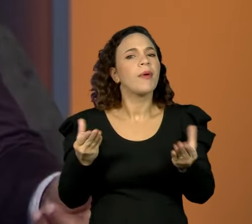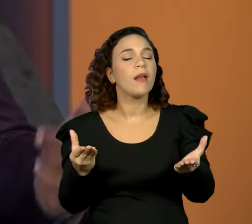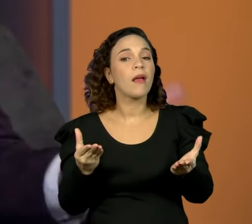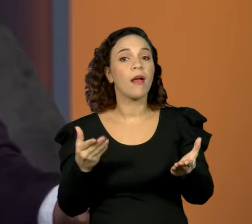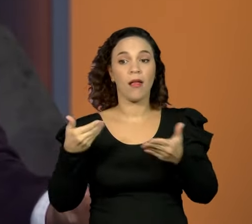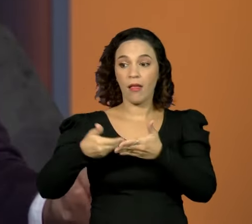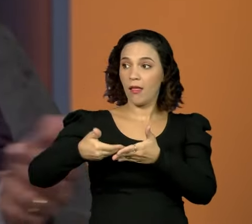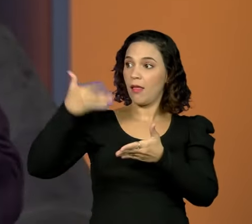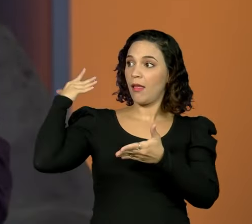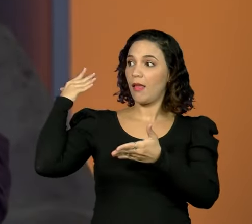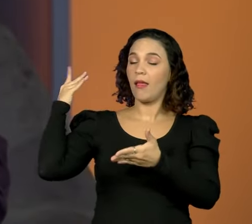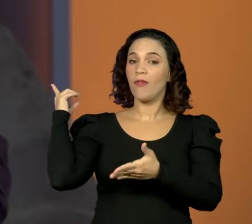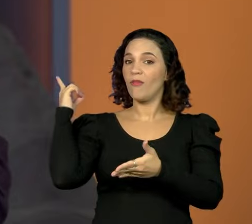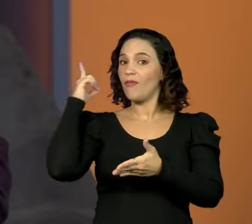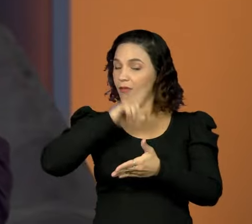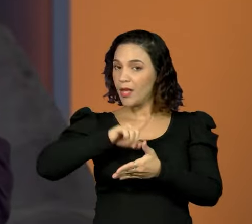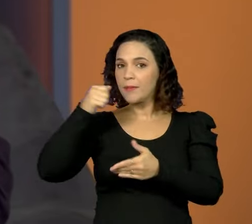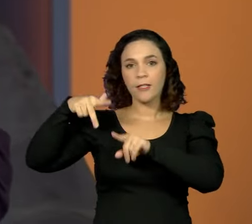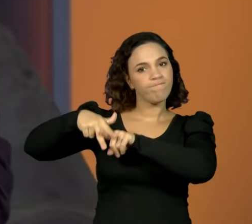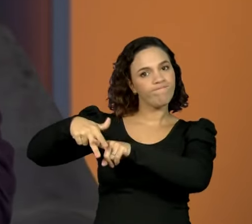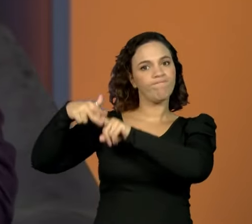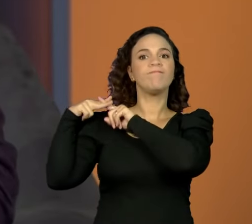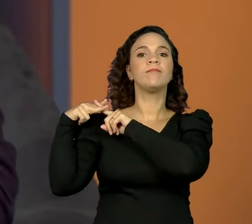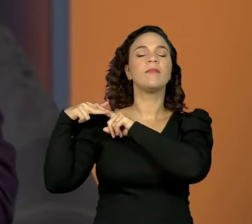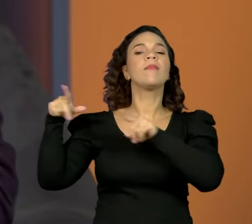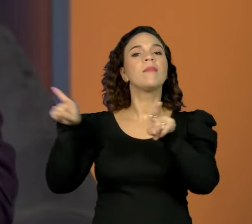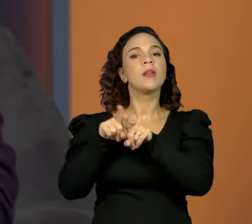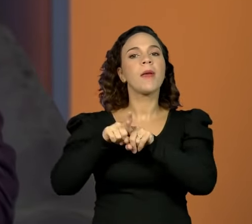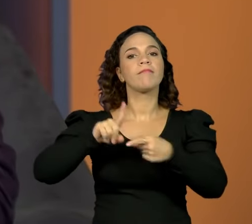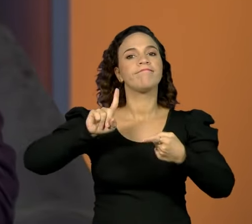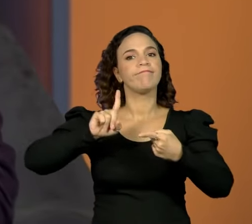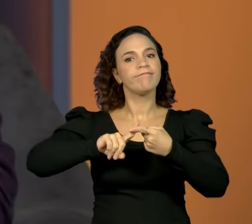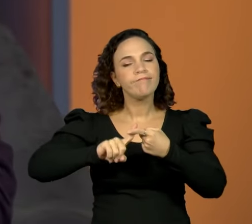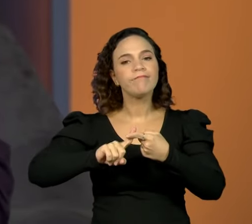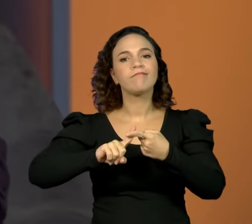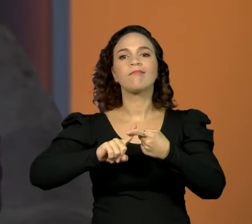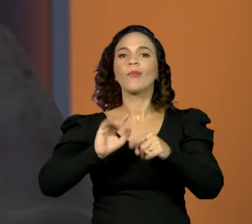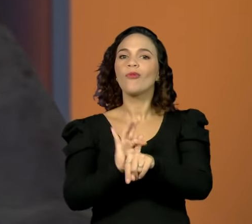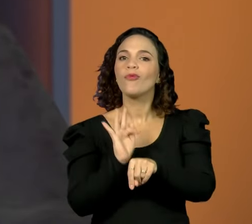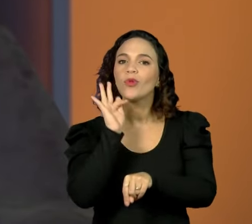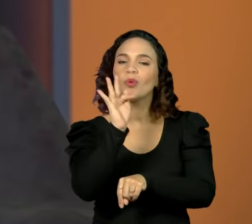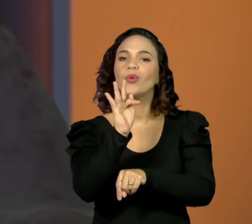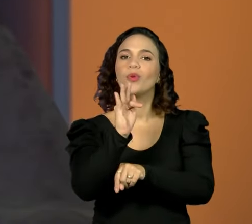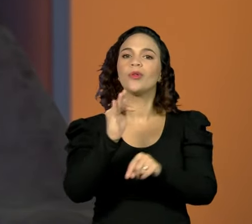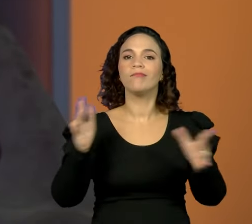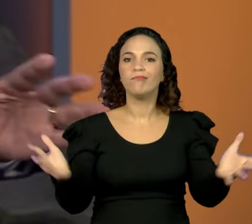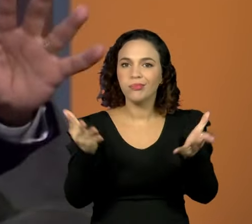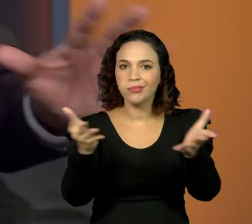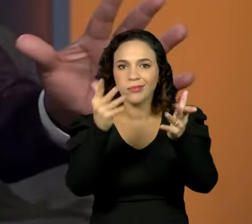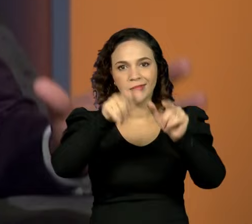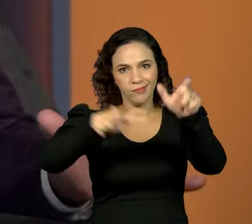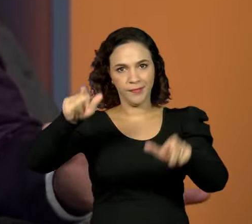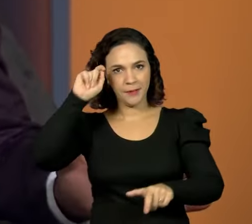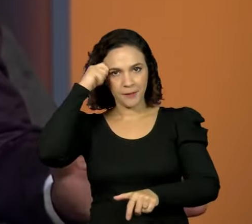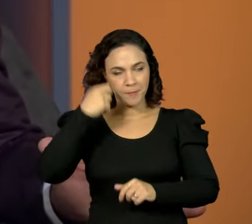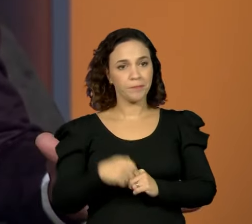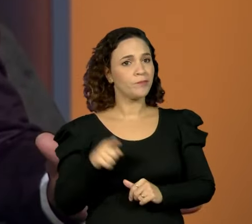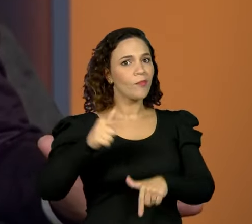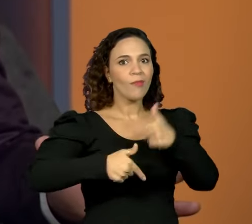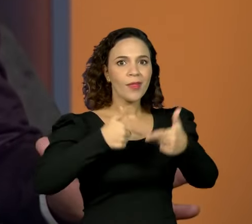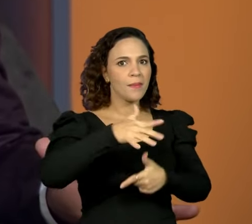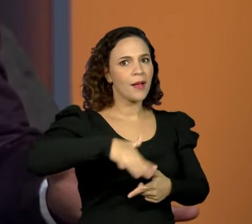reparar os erros do passado e indenizar as necessidades do futuro. E você trabalha com uma